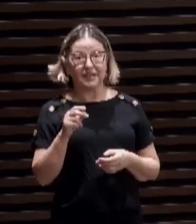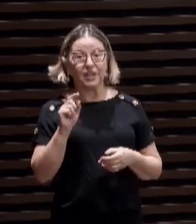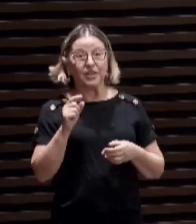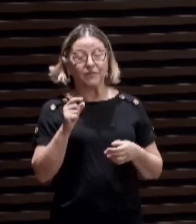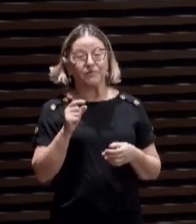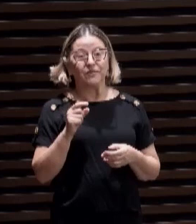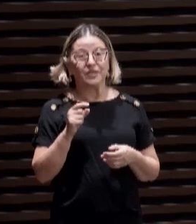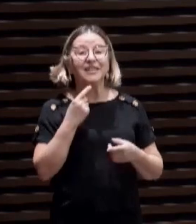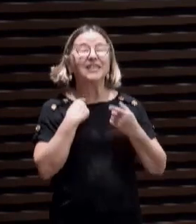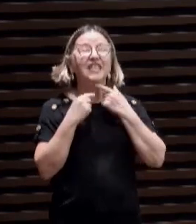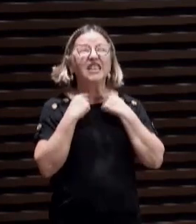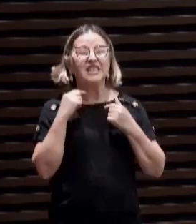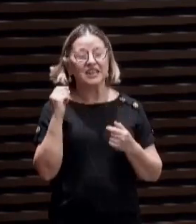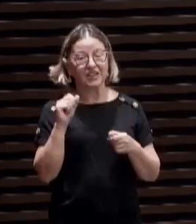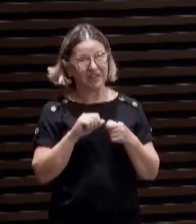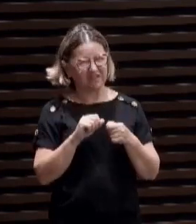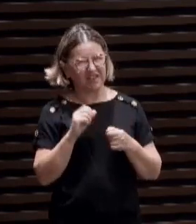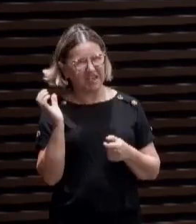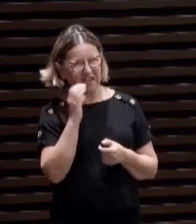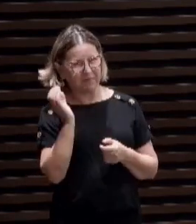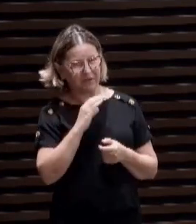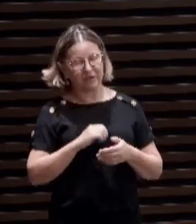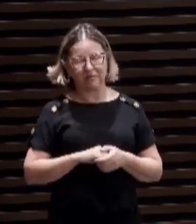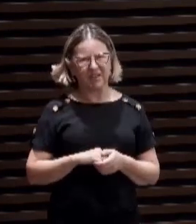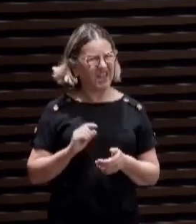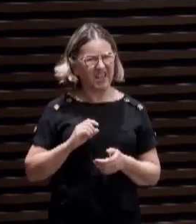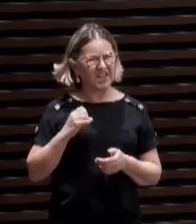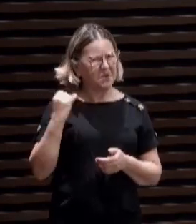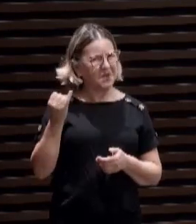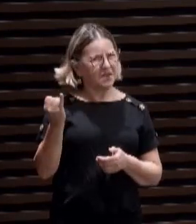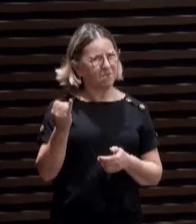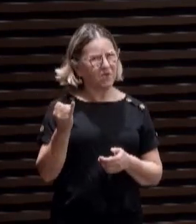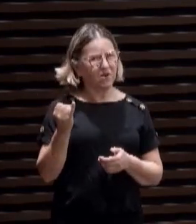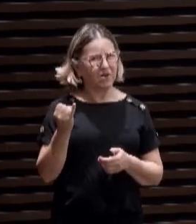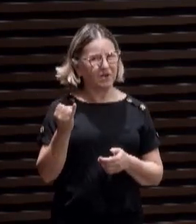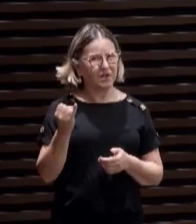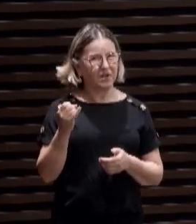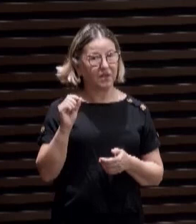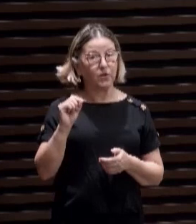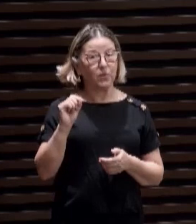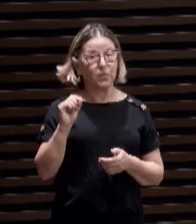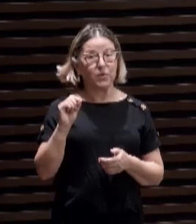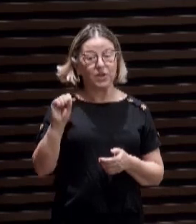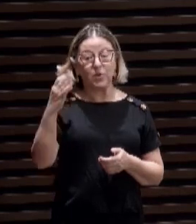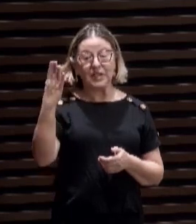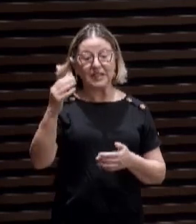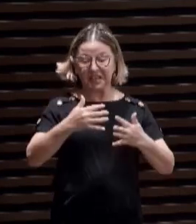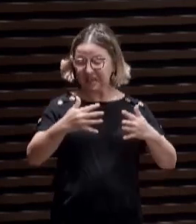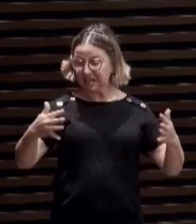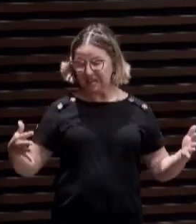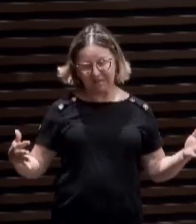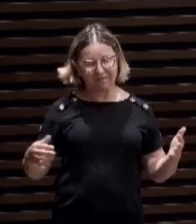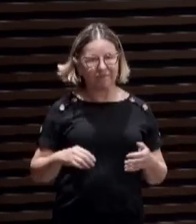sem muito se importar com o que está à sua volta? Nós temos a característica, o povo brasileiro,